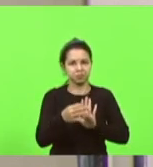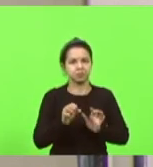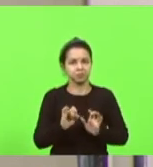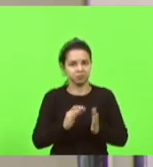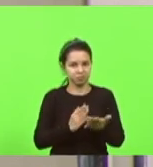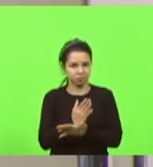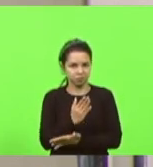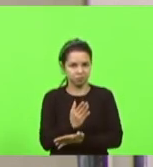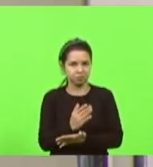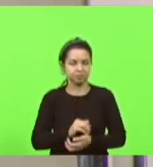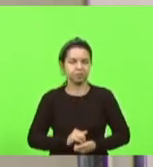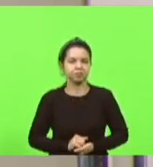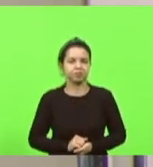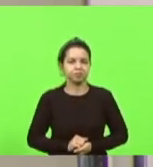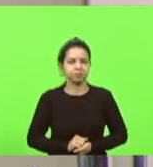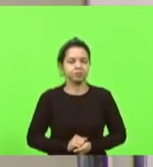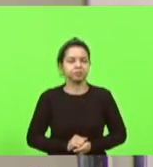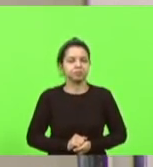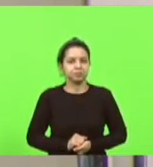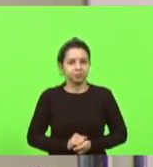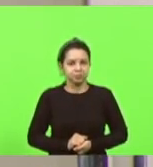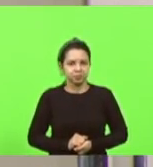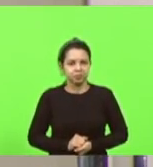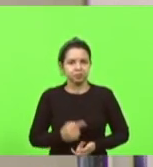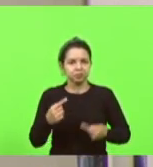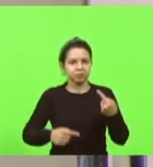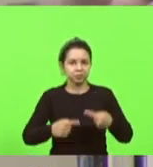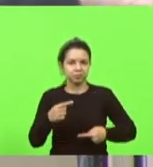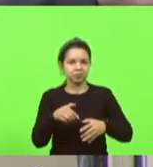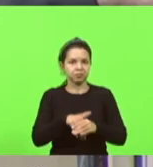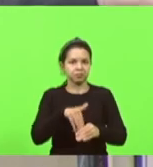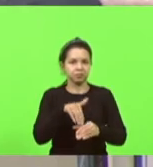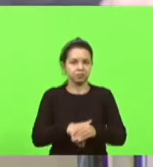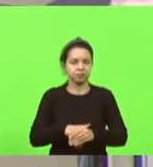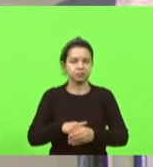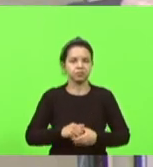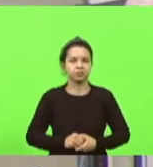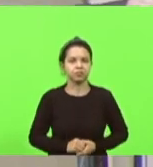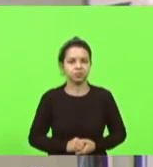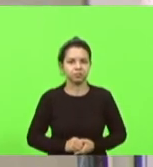Não havendo quem queira discutir, em votação. Deputados que aprovam, permaneçam como se encontram.